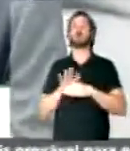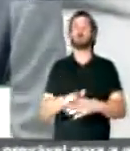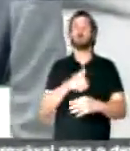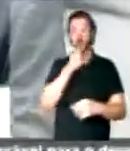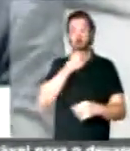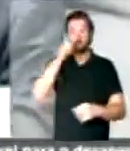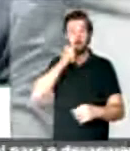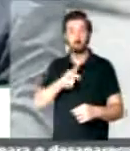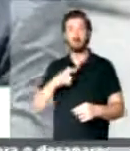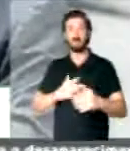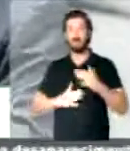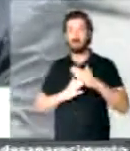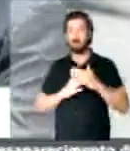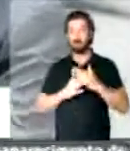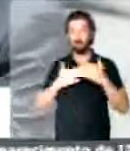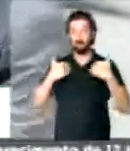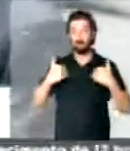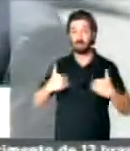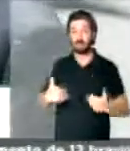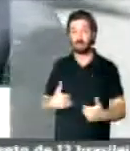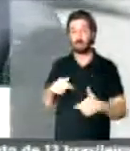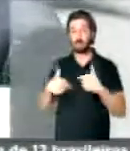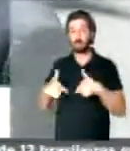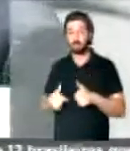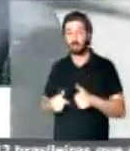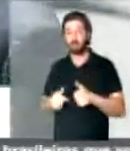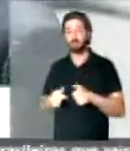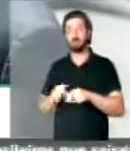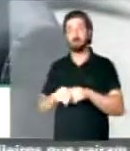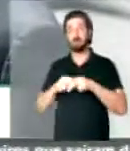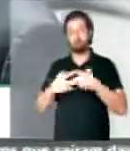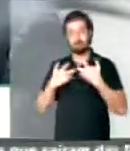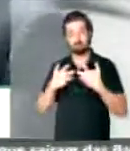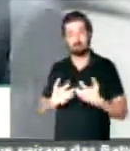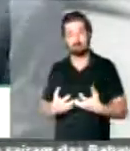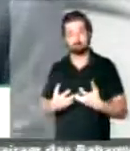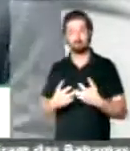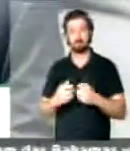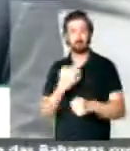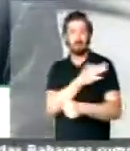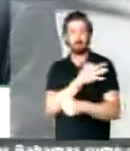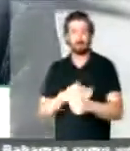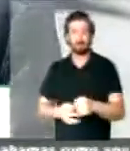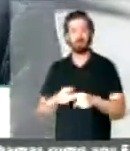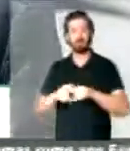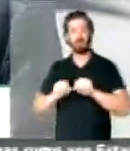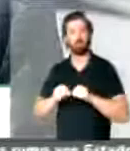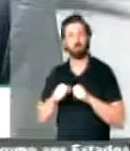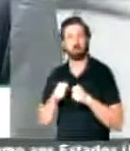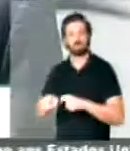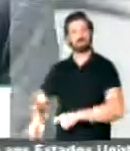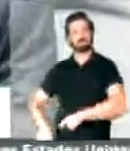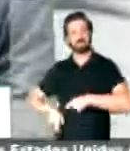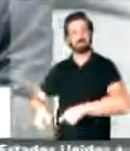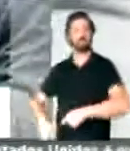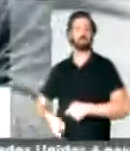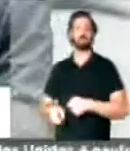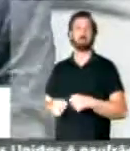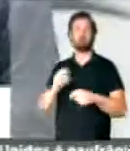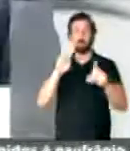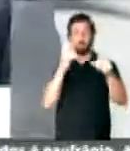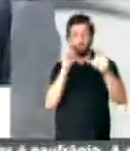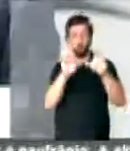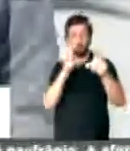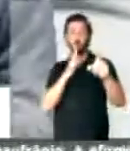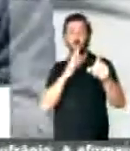suas mulheres, que têm limitações físicas nas suas atividades, em função do desgaste da força do trabalho que é no campo, e o Heitor conhece a minha